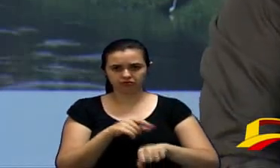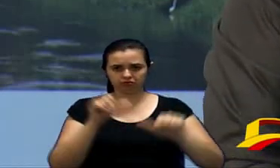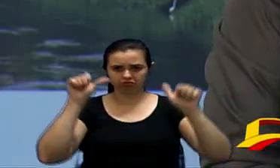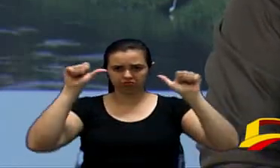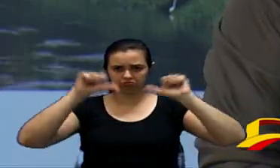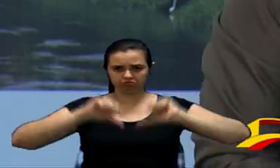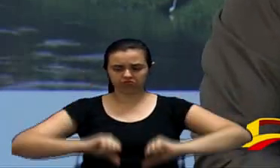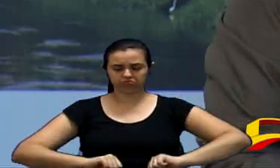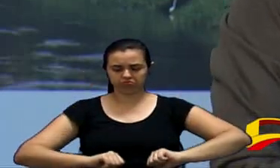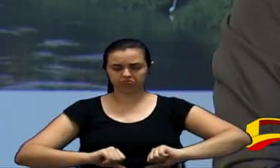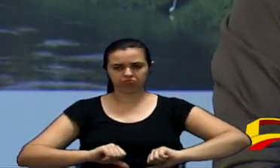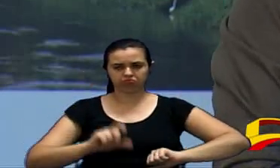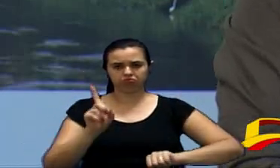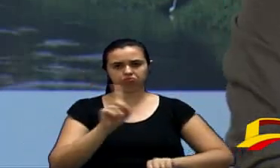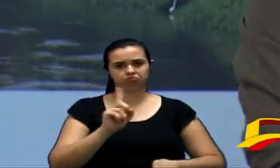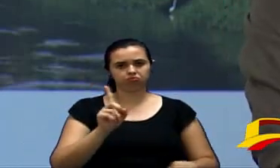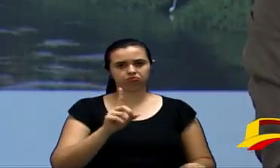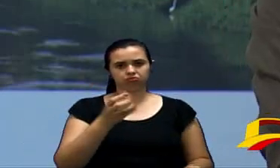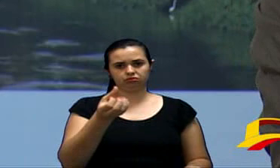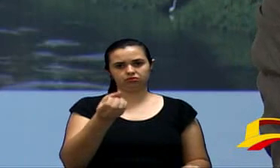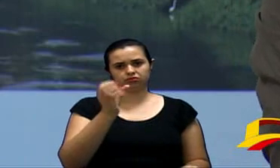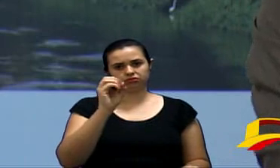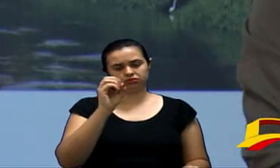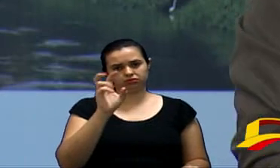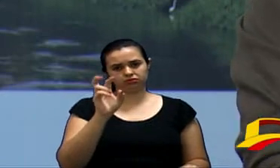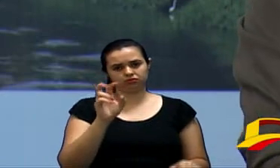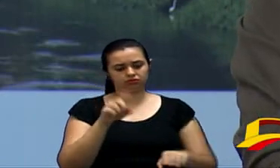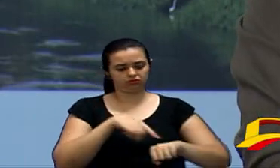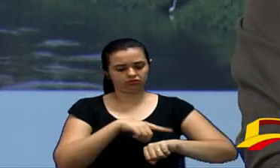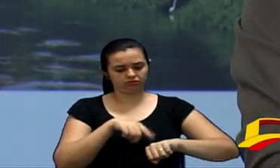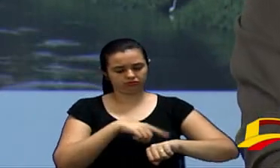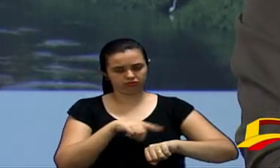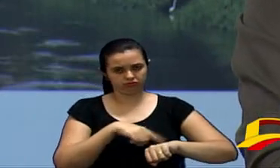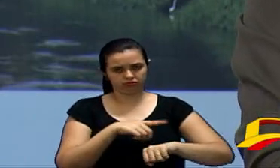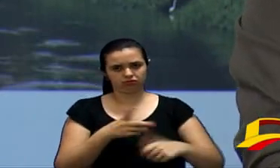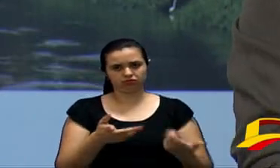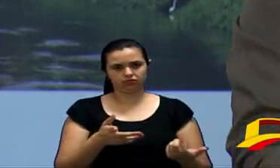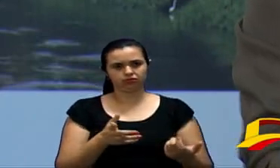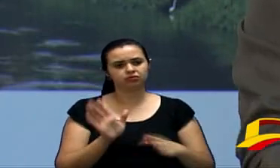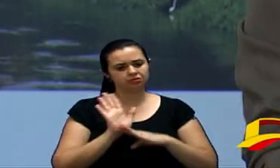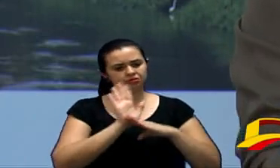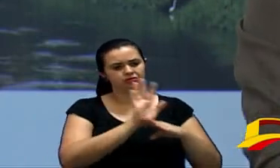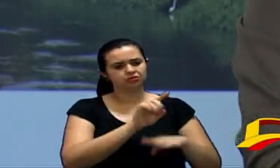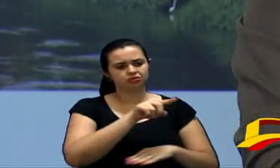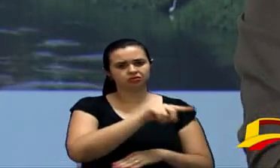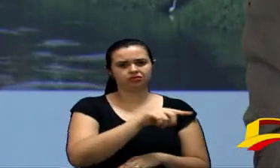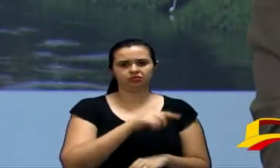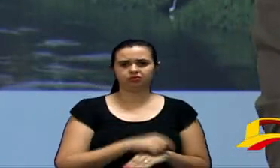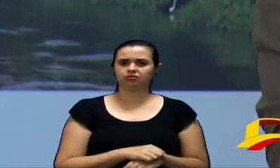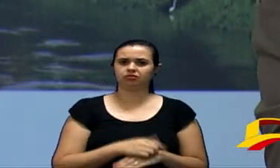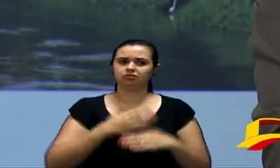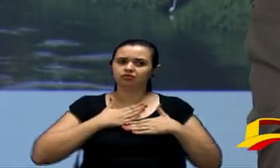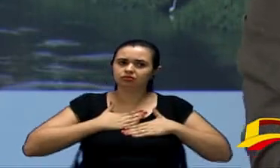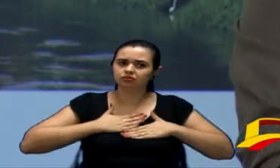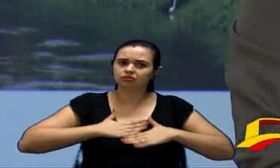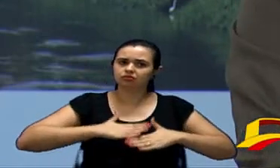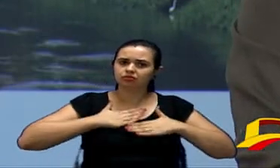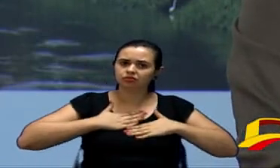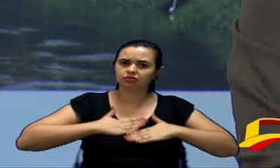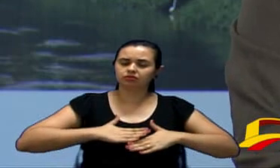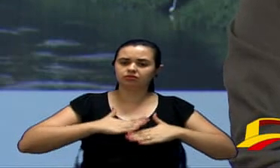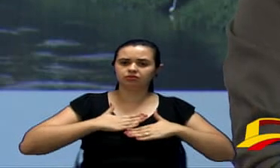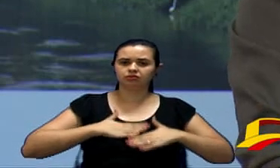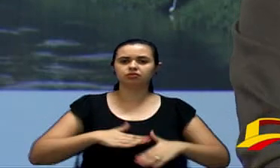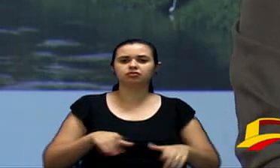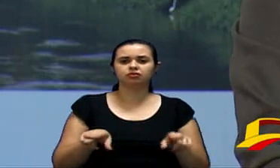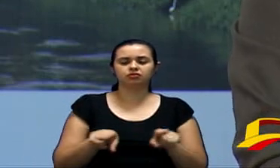para 80, só que traz um pouco mais de segurança no sentido psicológico, até na questão do descanso, na hora de